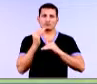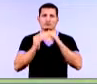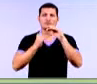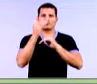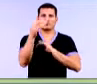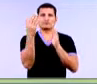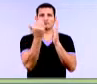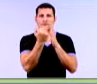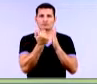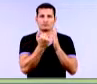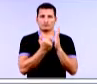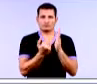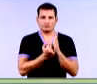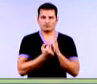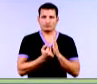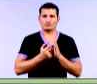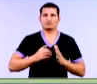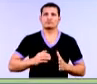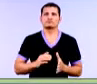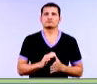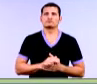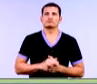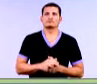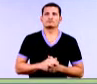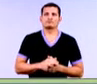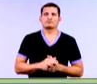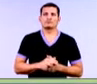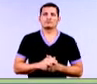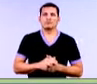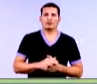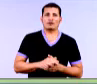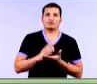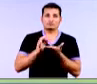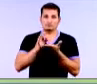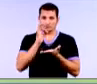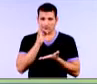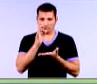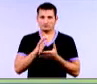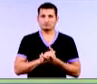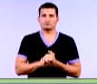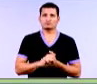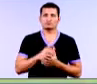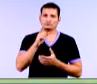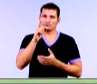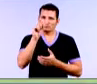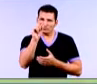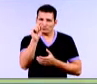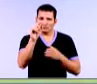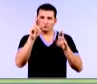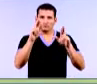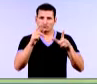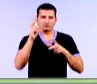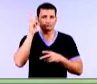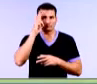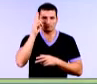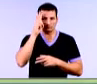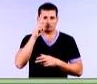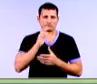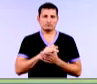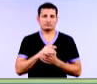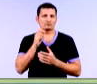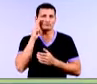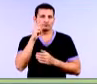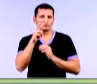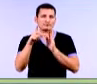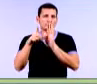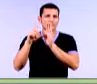programa. Já no caso de Java, é um pouquinho diferente. Lembra que a gente viu agora há